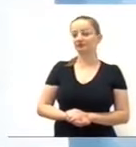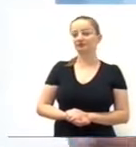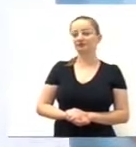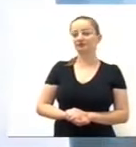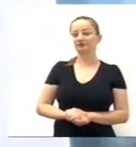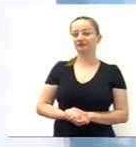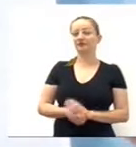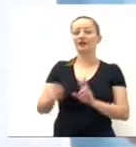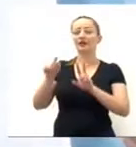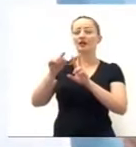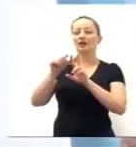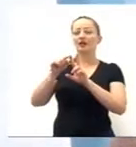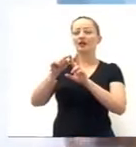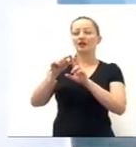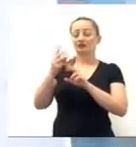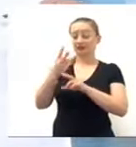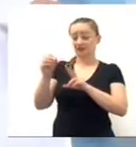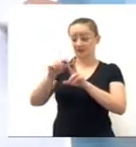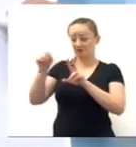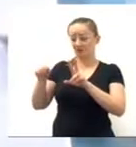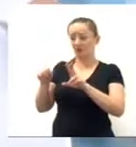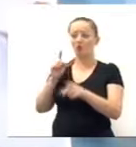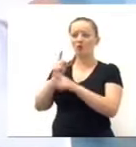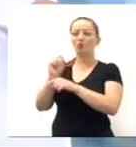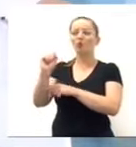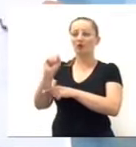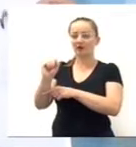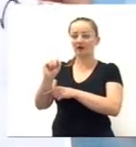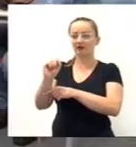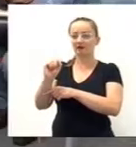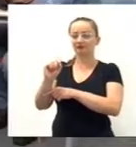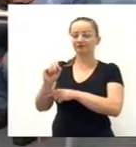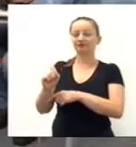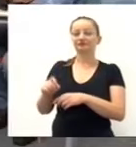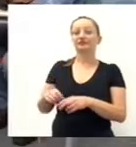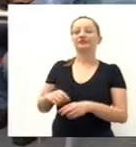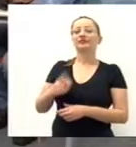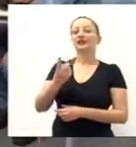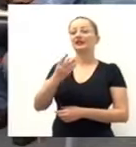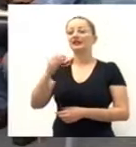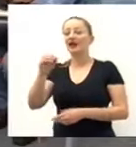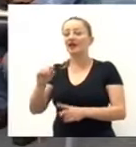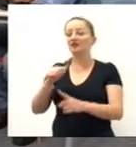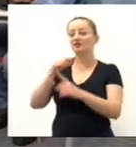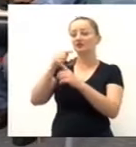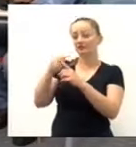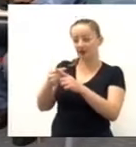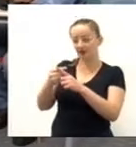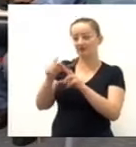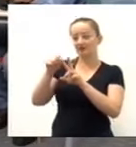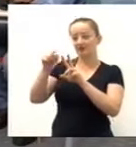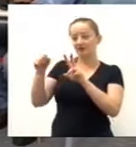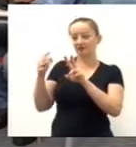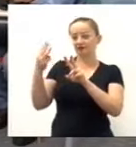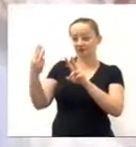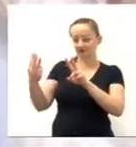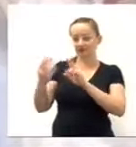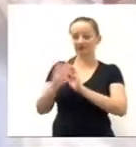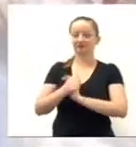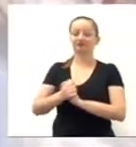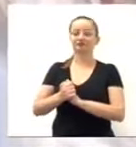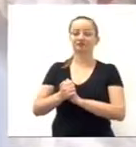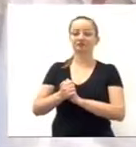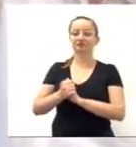de 300? Fatorando, eu vou encontrar 10 raiz de 3. Então, essa